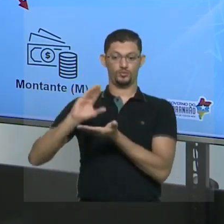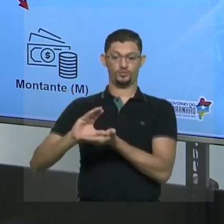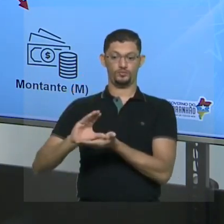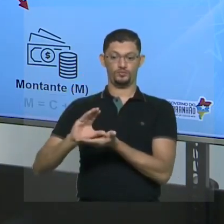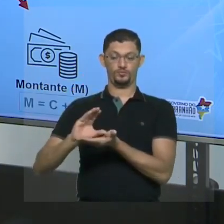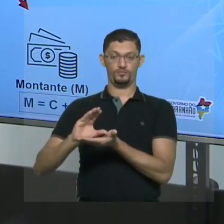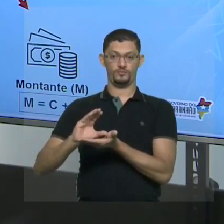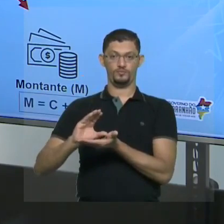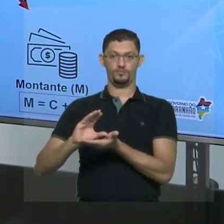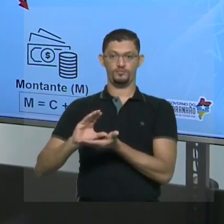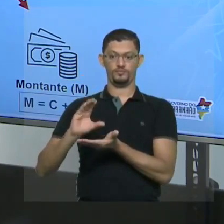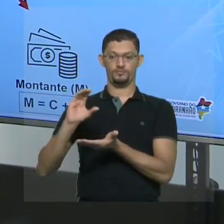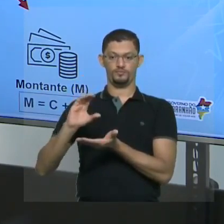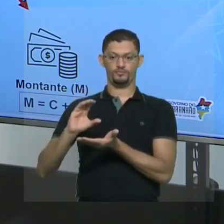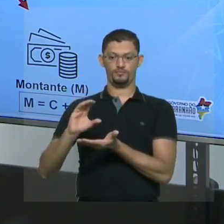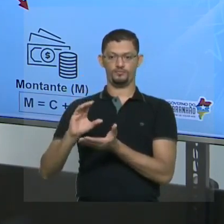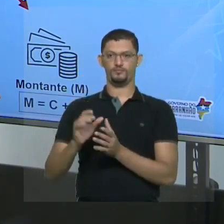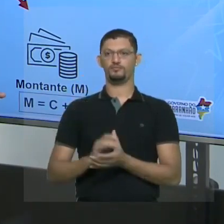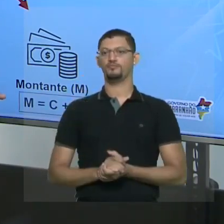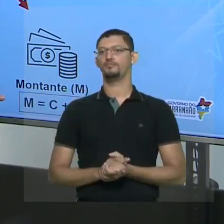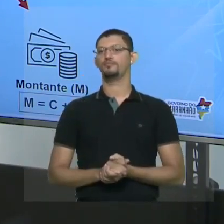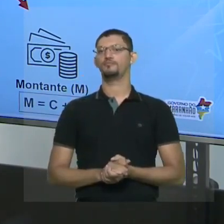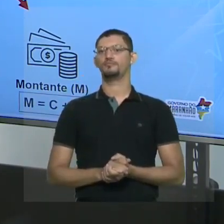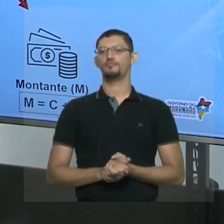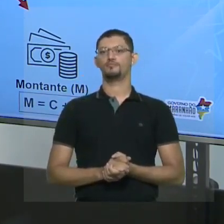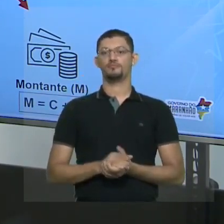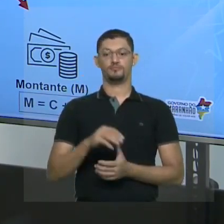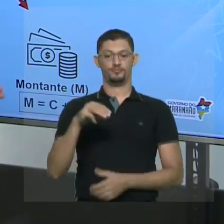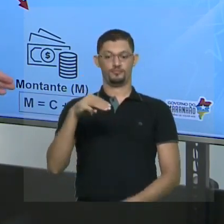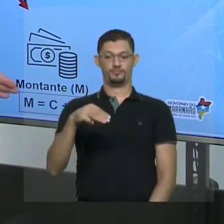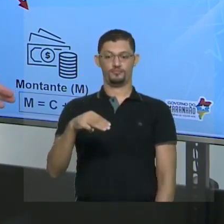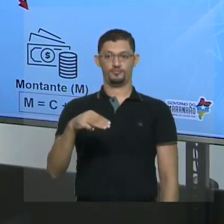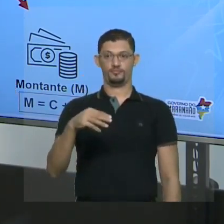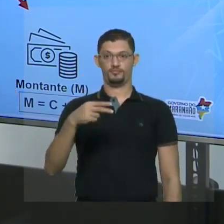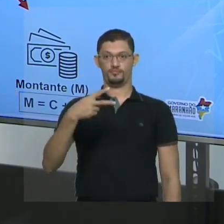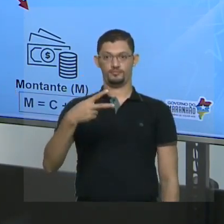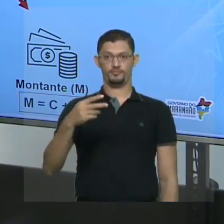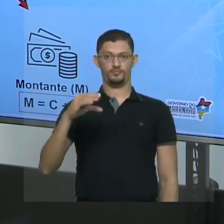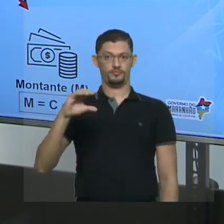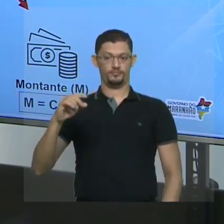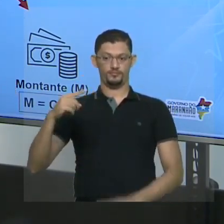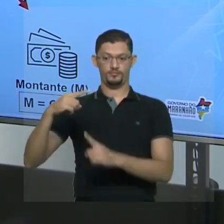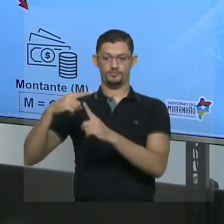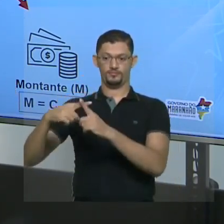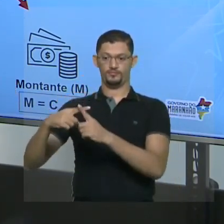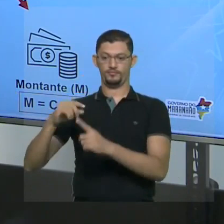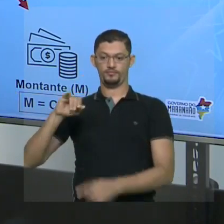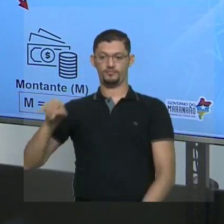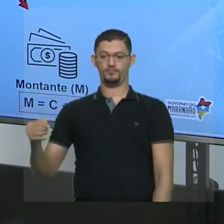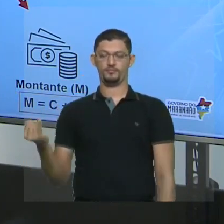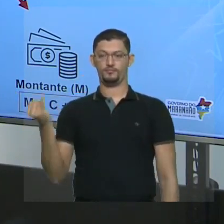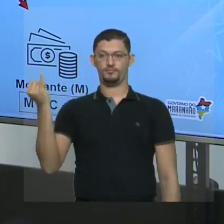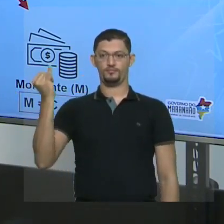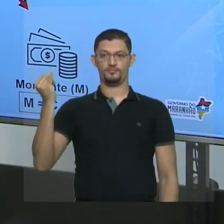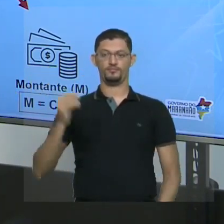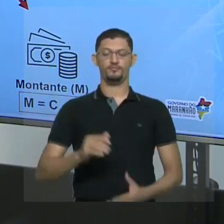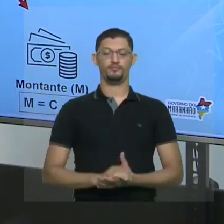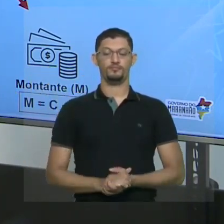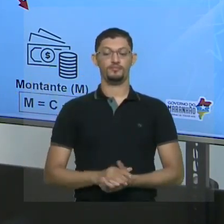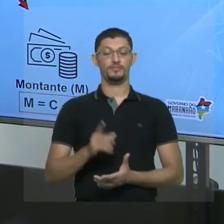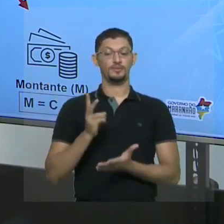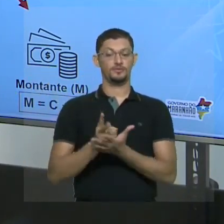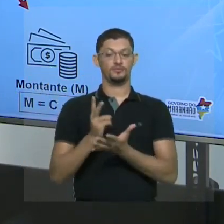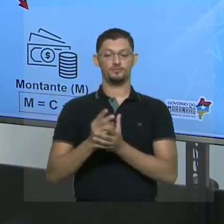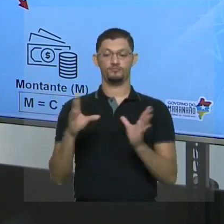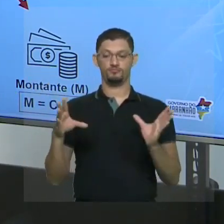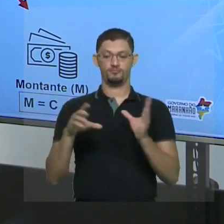montante. Então, o montante a gente vai calcular assim. Vai ser M de montante é igual ao capital mais o juro. Sempre que eu quiser calcular o